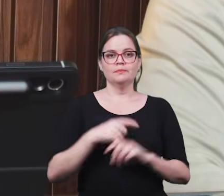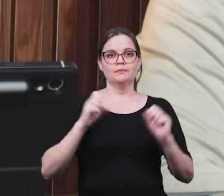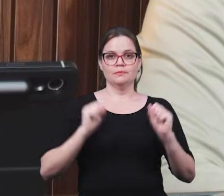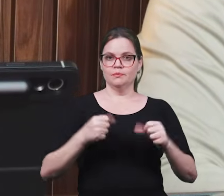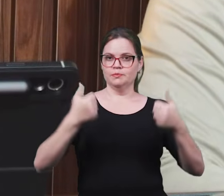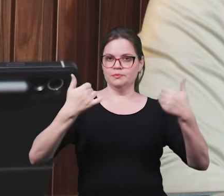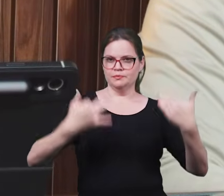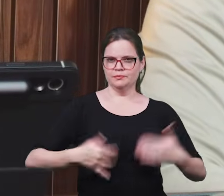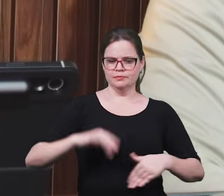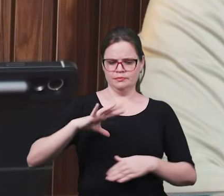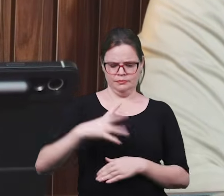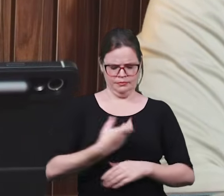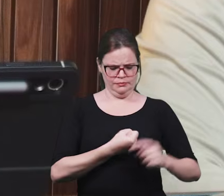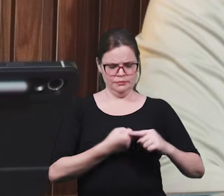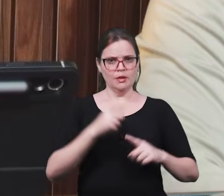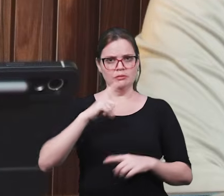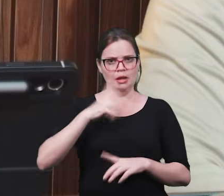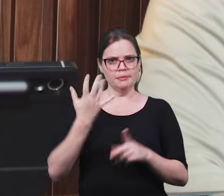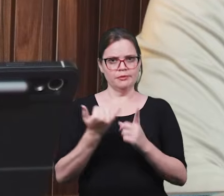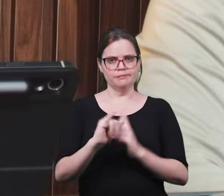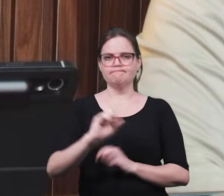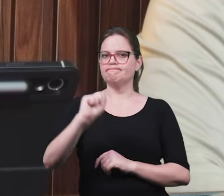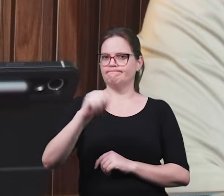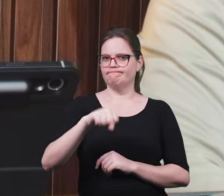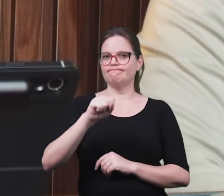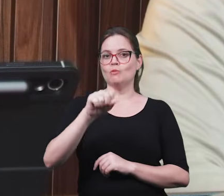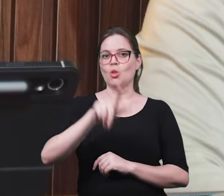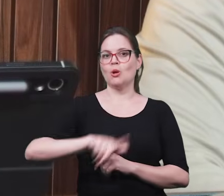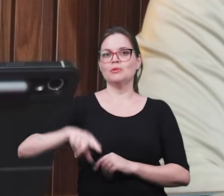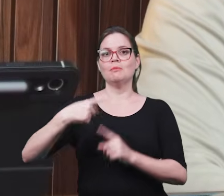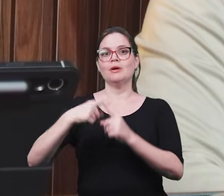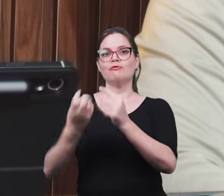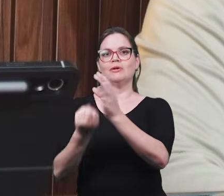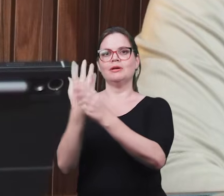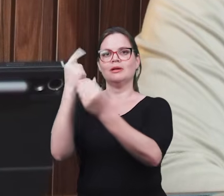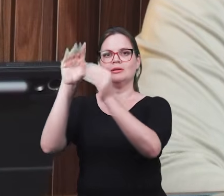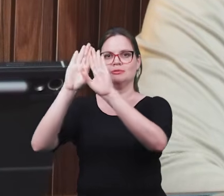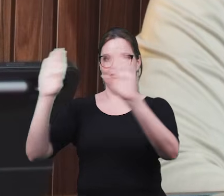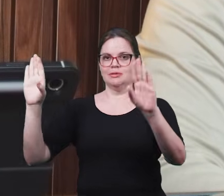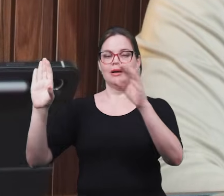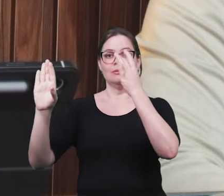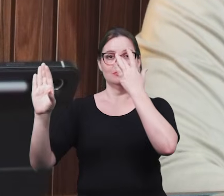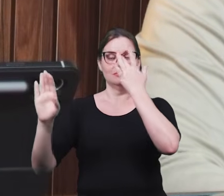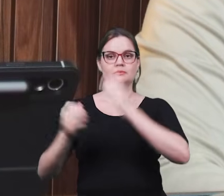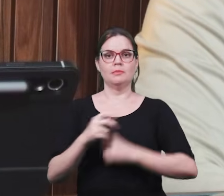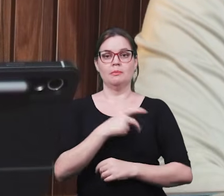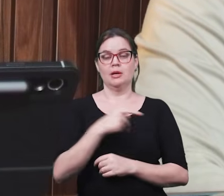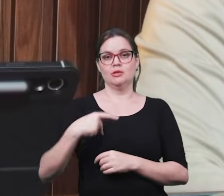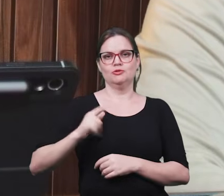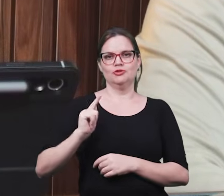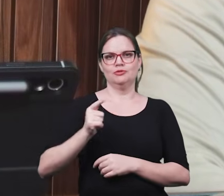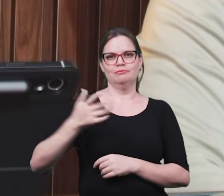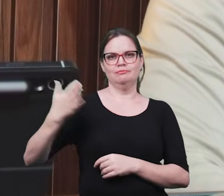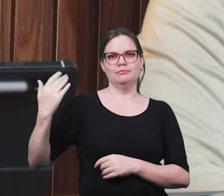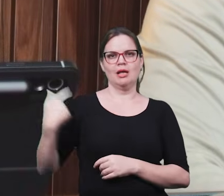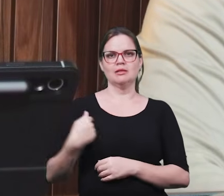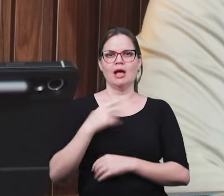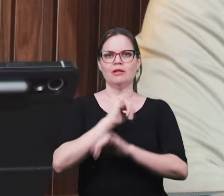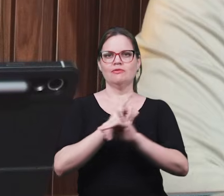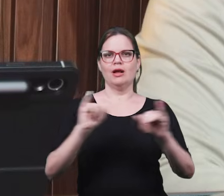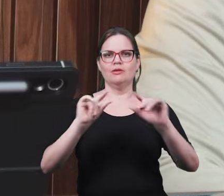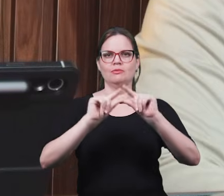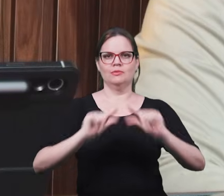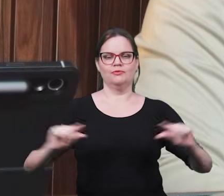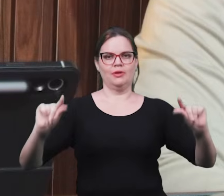que a salvação é profética? Sim, podemos dizer, porque ela tem origem na eternidade. O pastor Gideon Tigueiros deixou uma